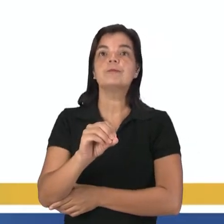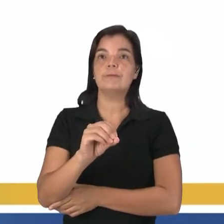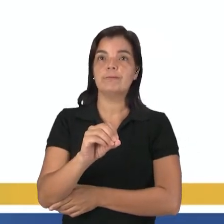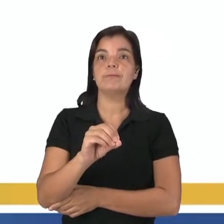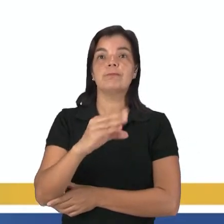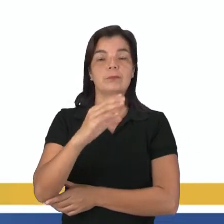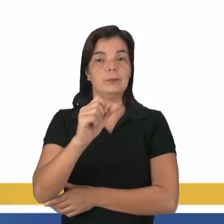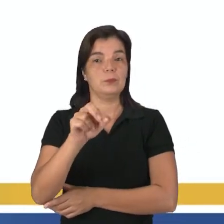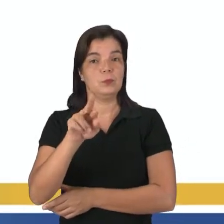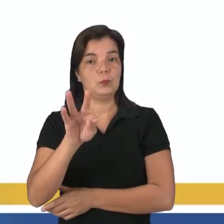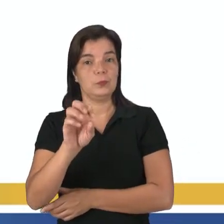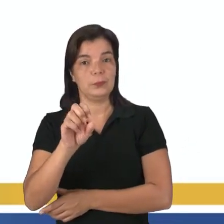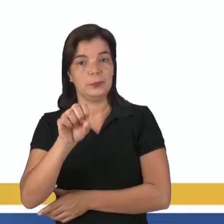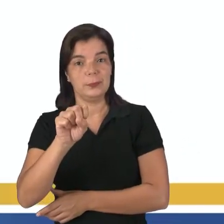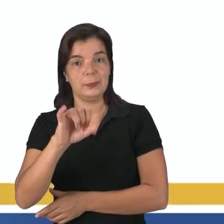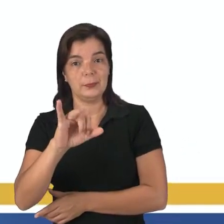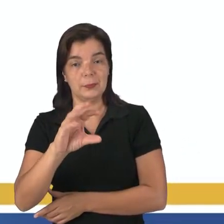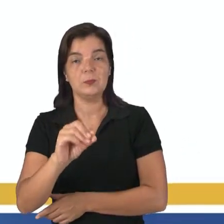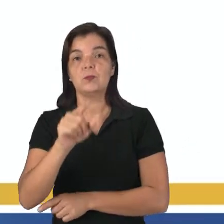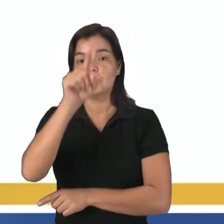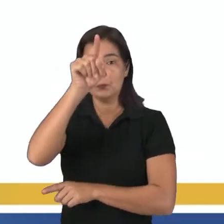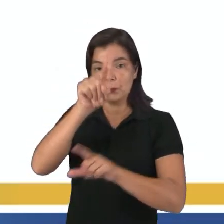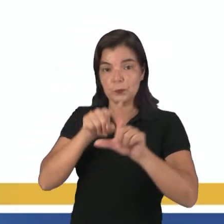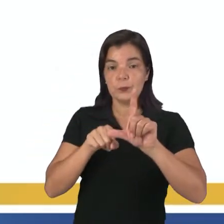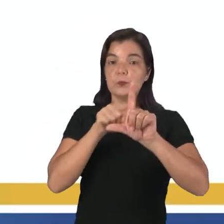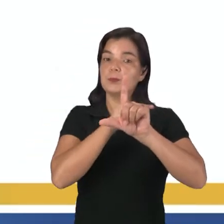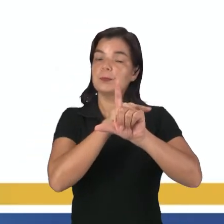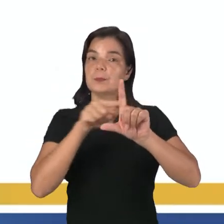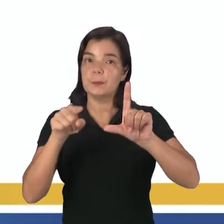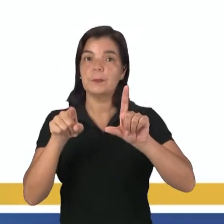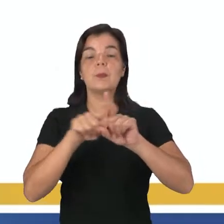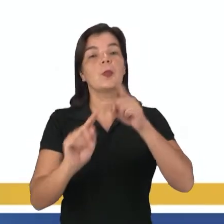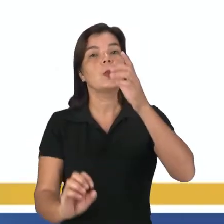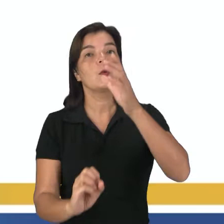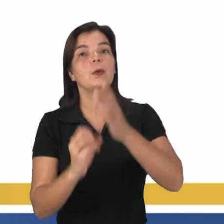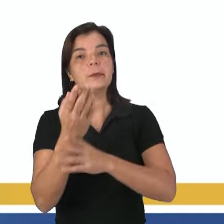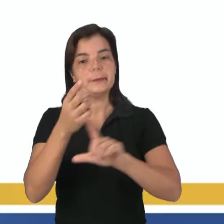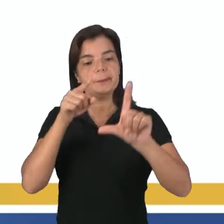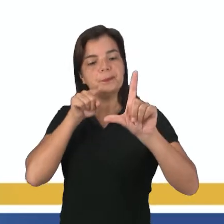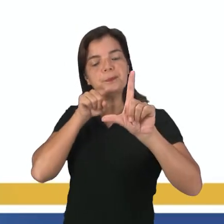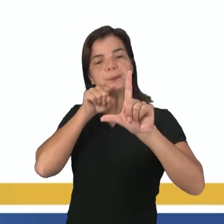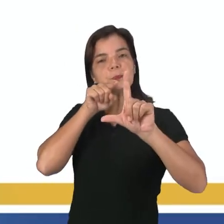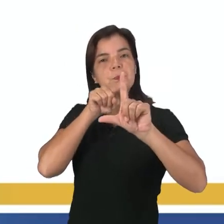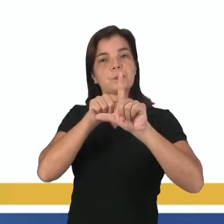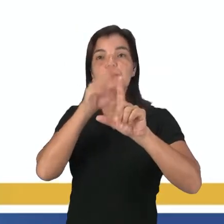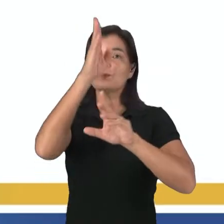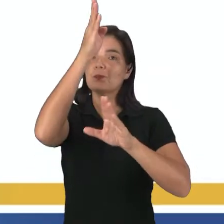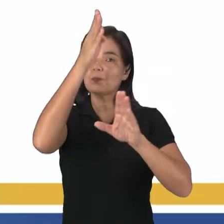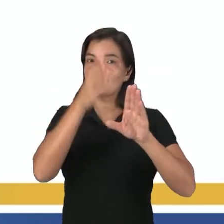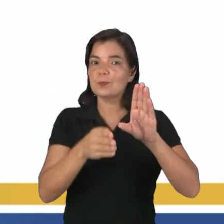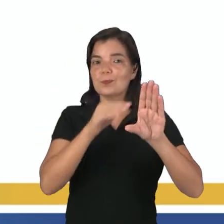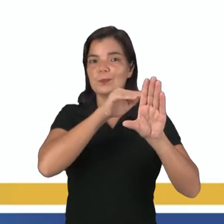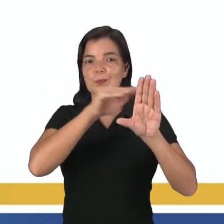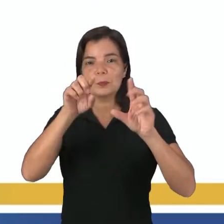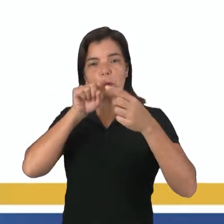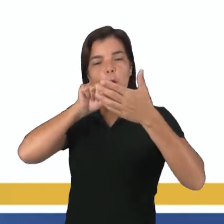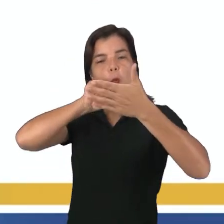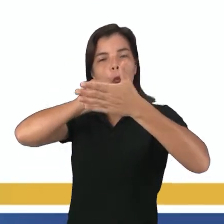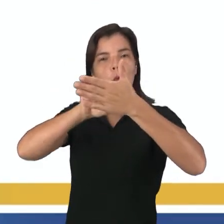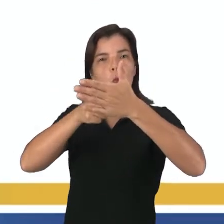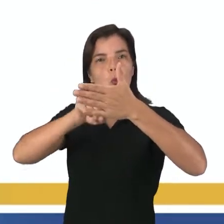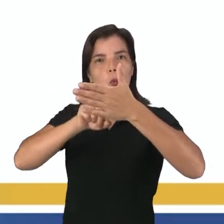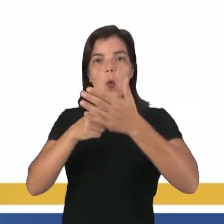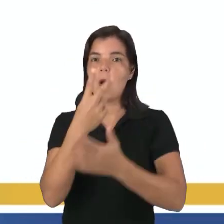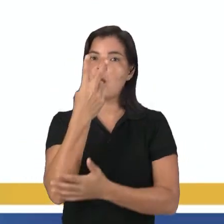cartesiano bom então Observe aí aonde fica essa origem né seria Exatamente esse ponto aí